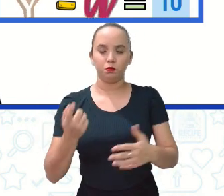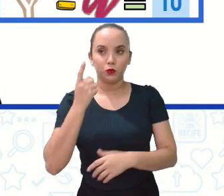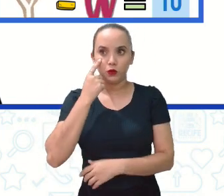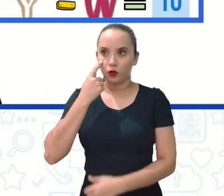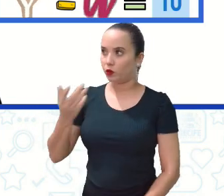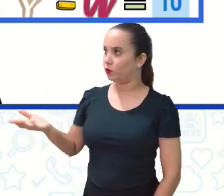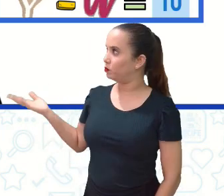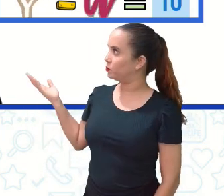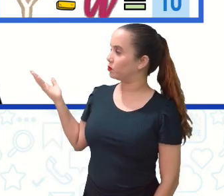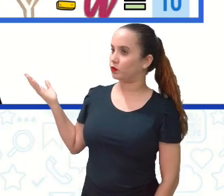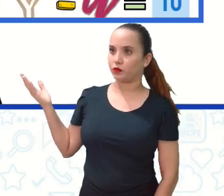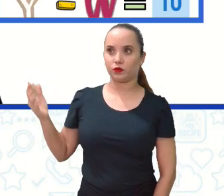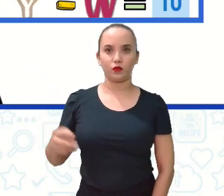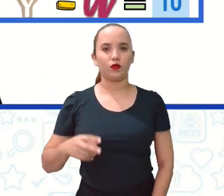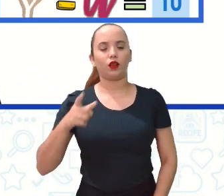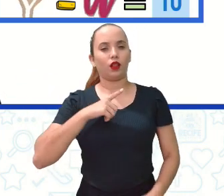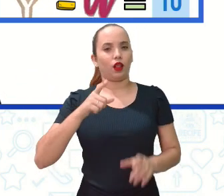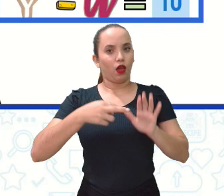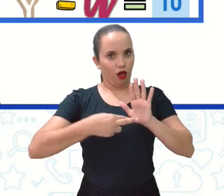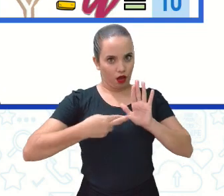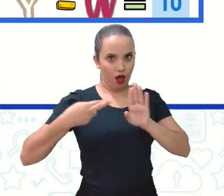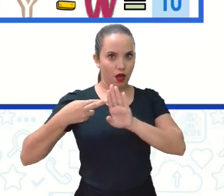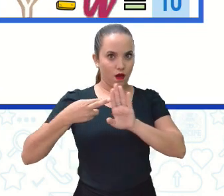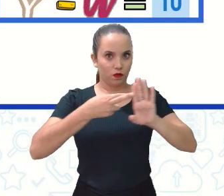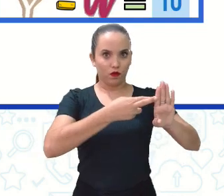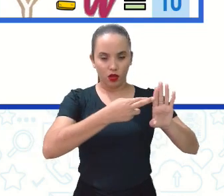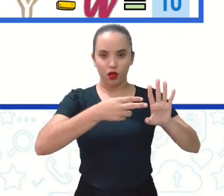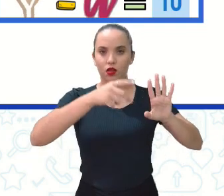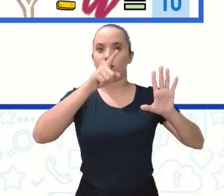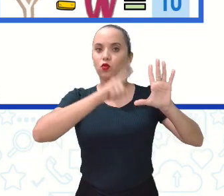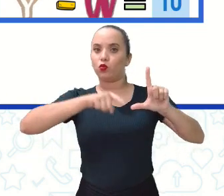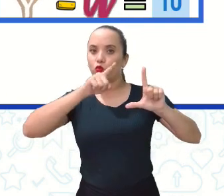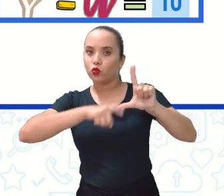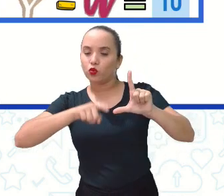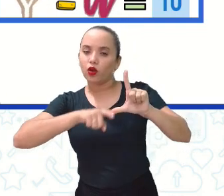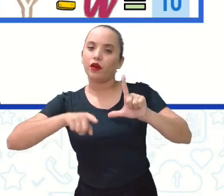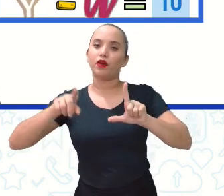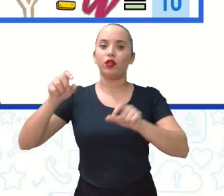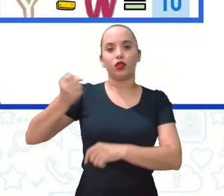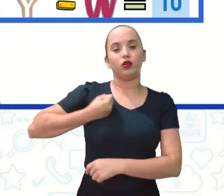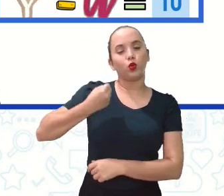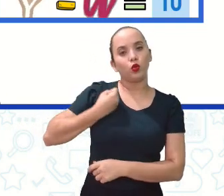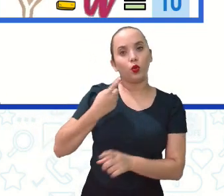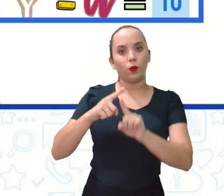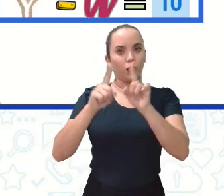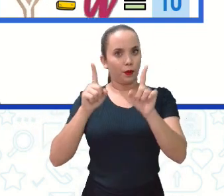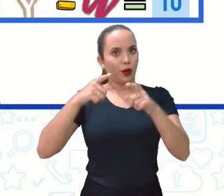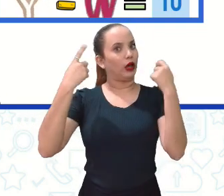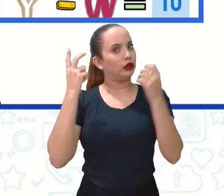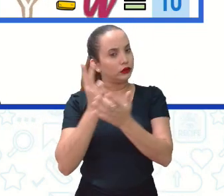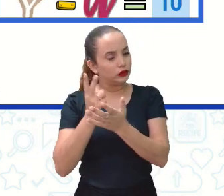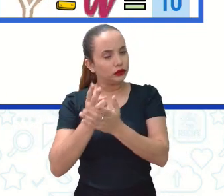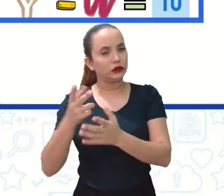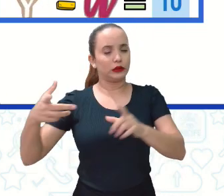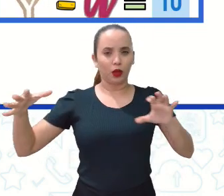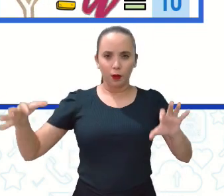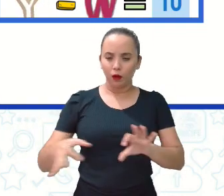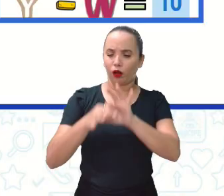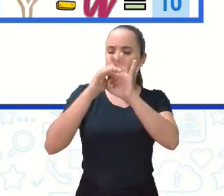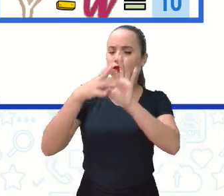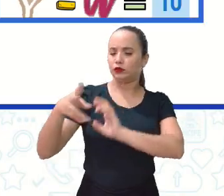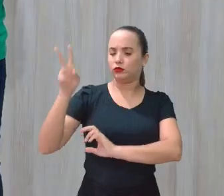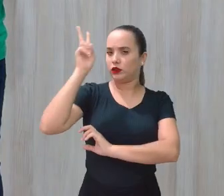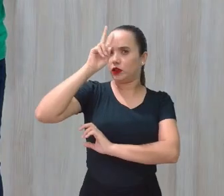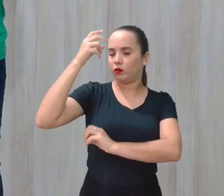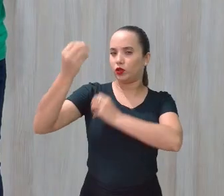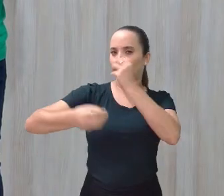fazendo a referência com letras e números, mas toda vez que você tiver alguma dificuldade, lembra da associação que a gente pode fazer com